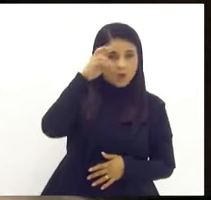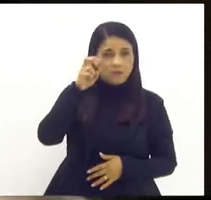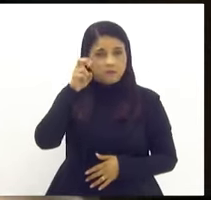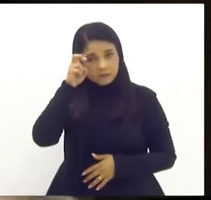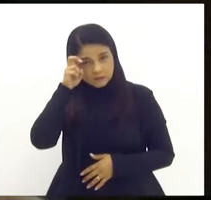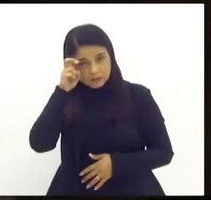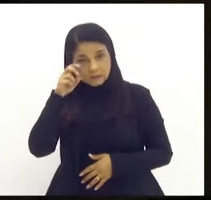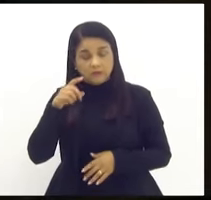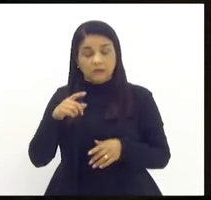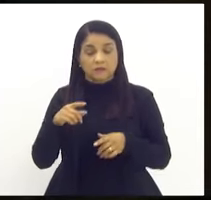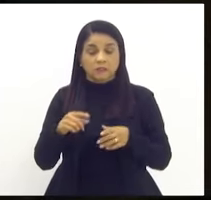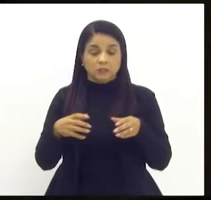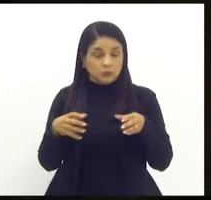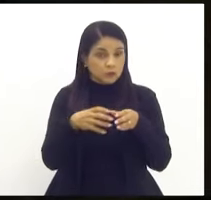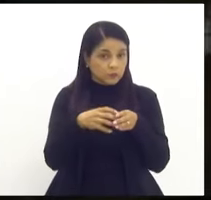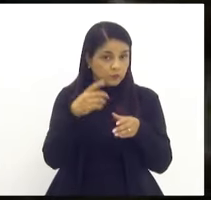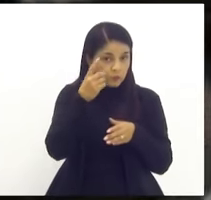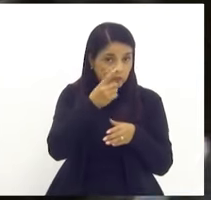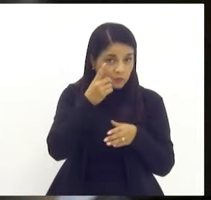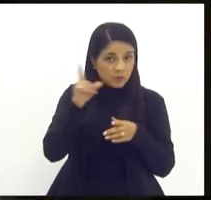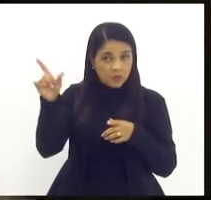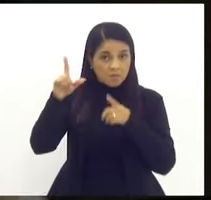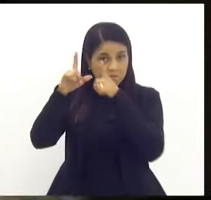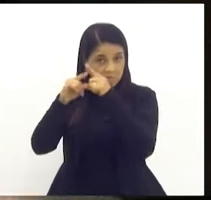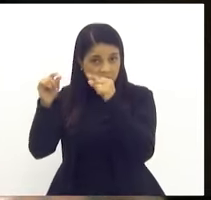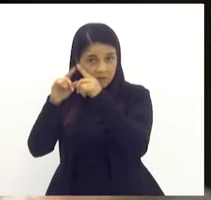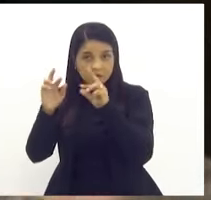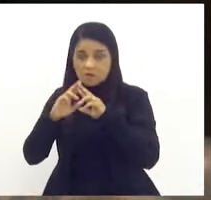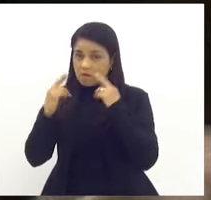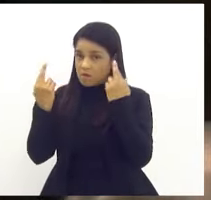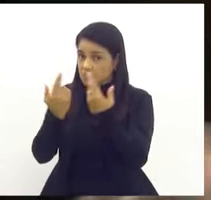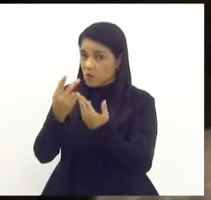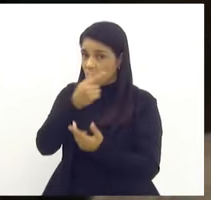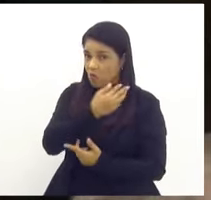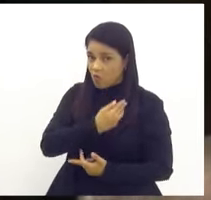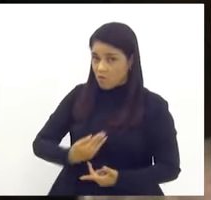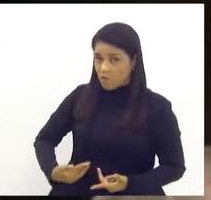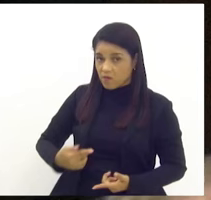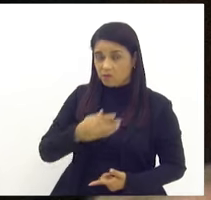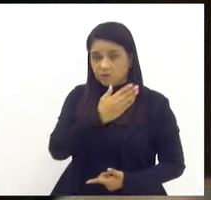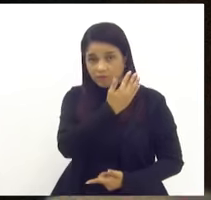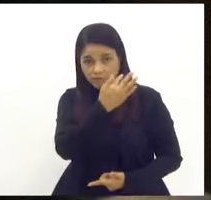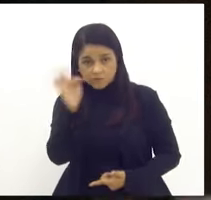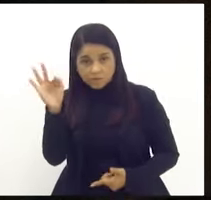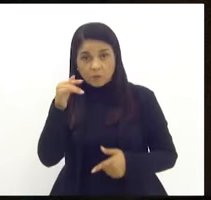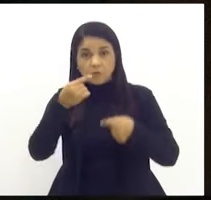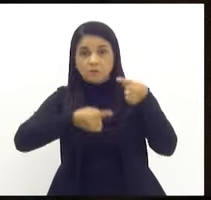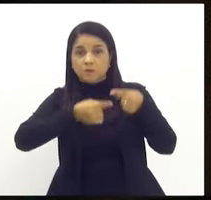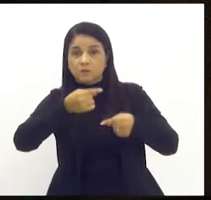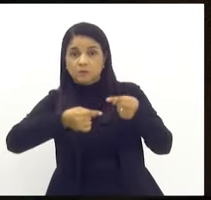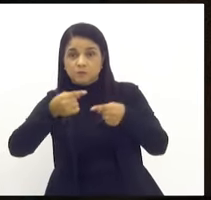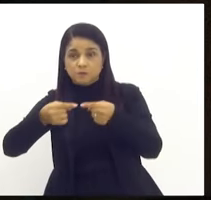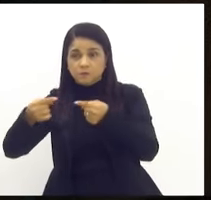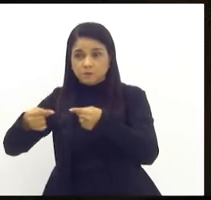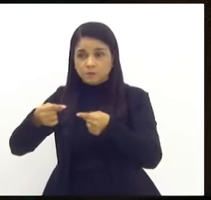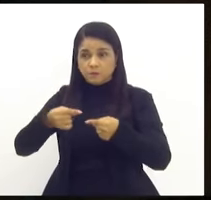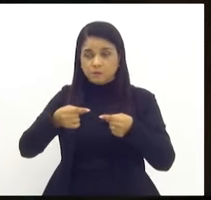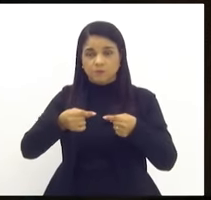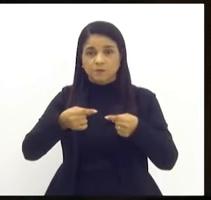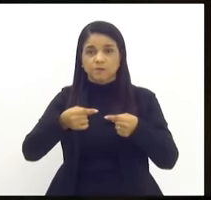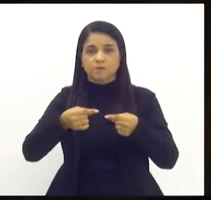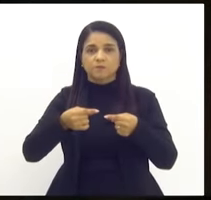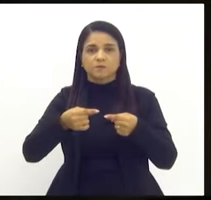e Esses deputados estaríamos em Brasília em reunião com o Governo Federal para discutir eh